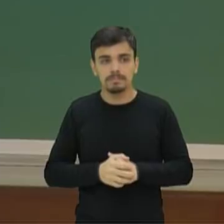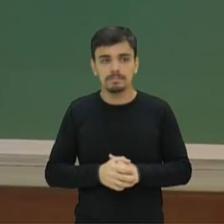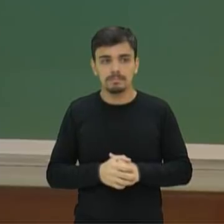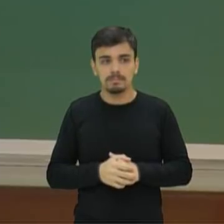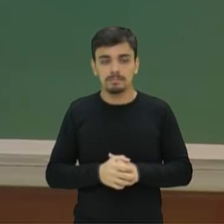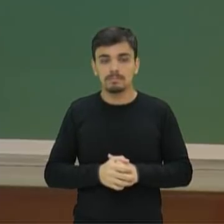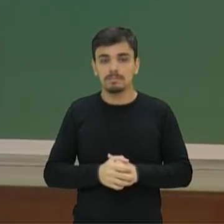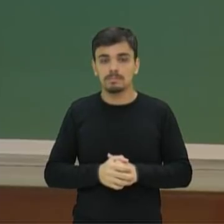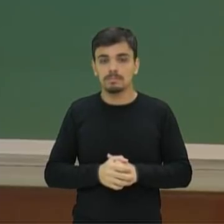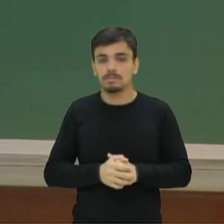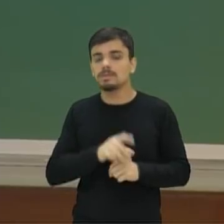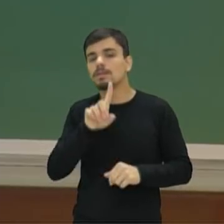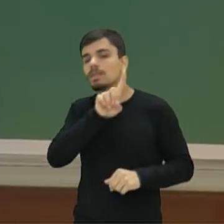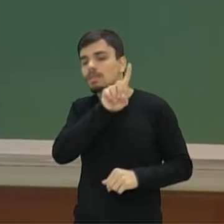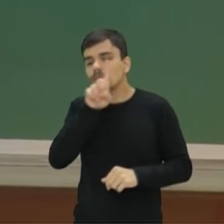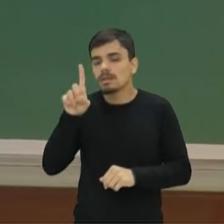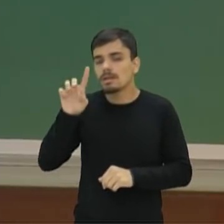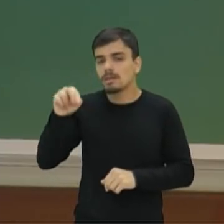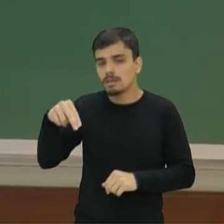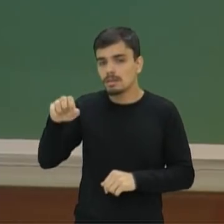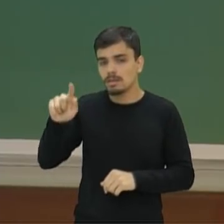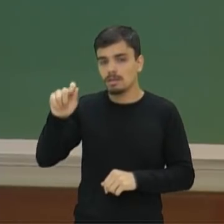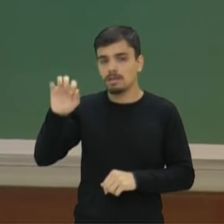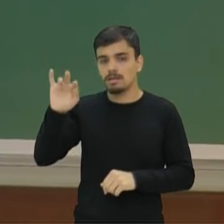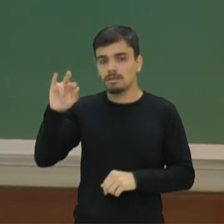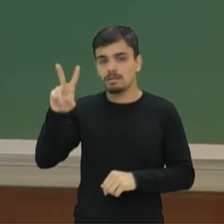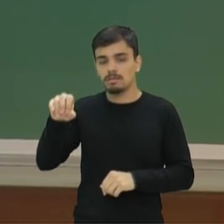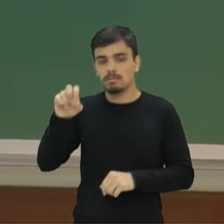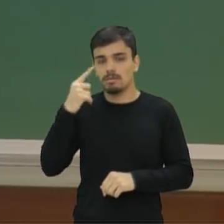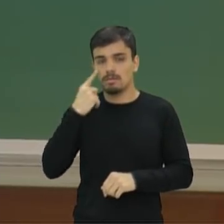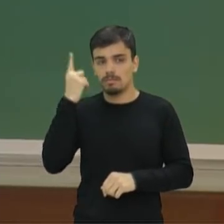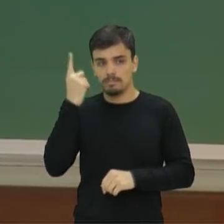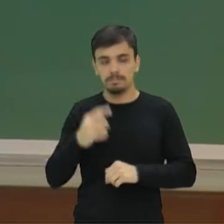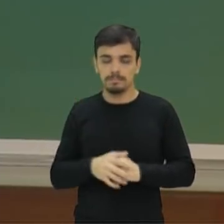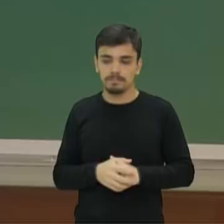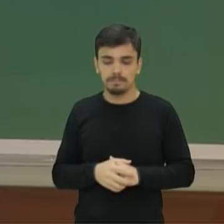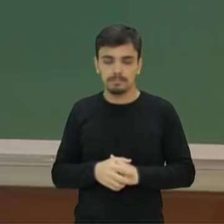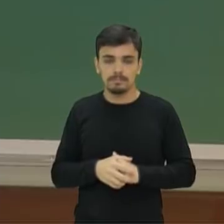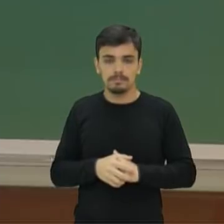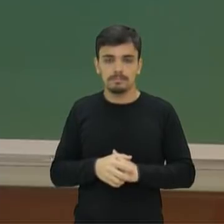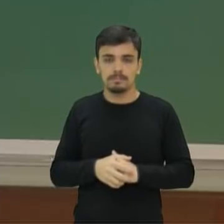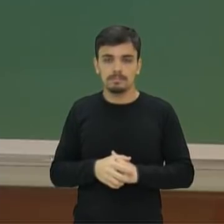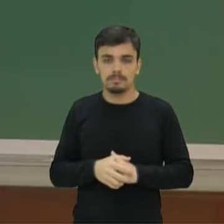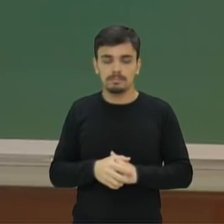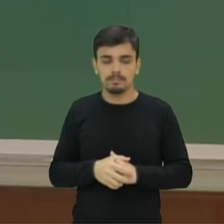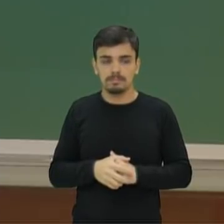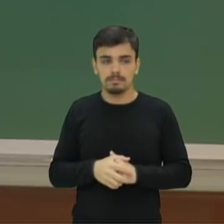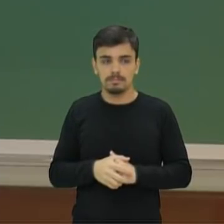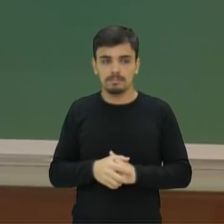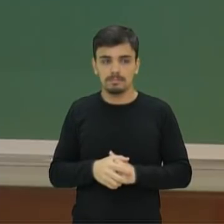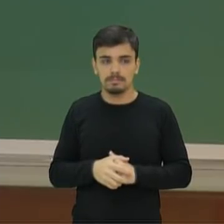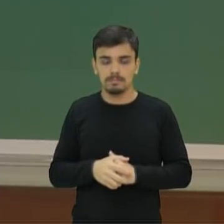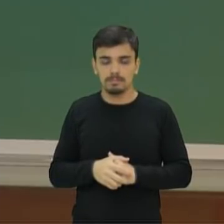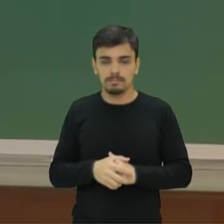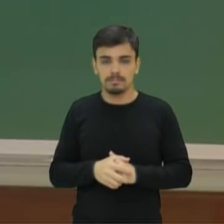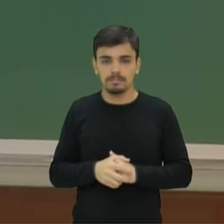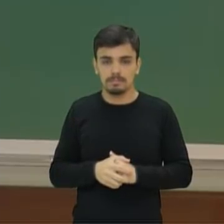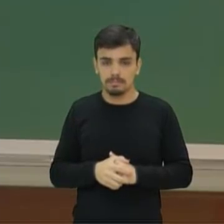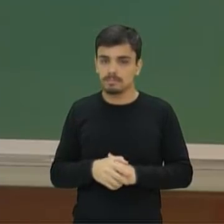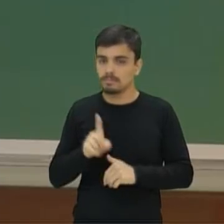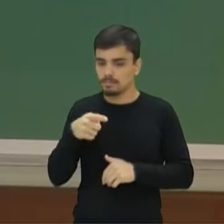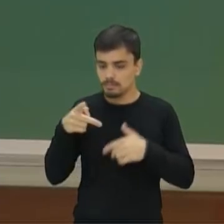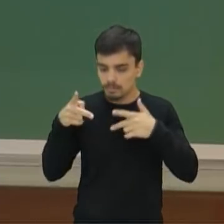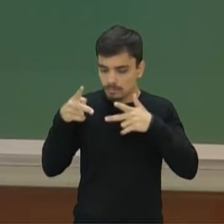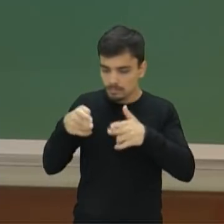o not. Abreviei ele aqui e virou wasn't. I wasn't, you weren't, mesma